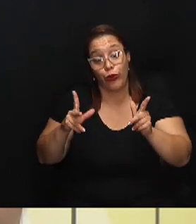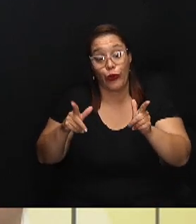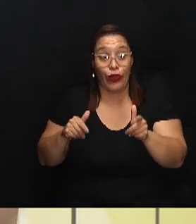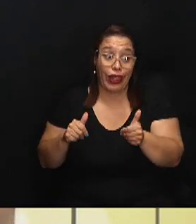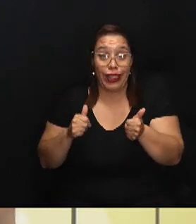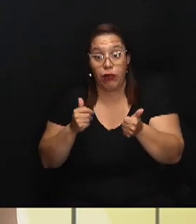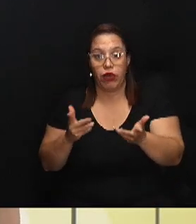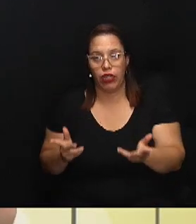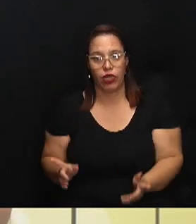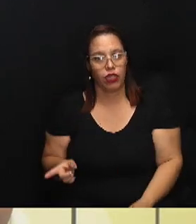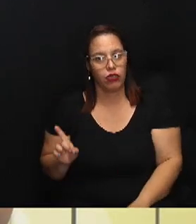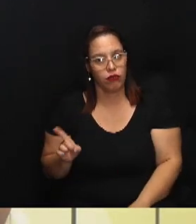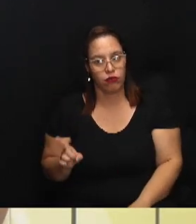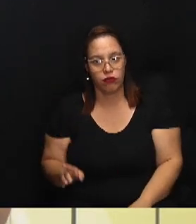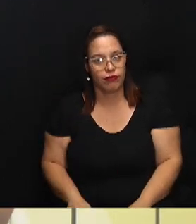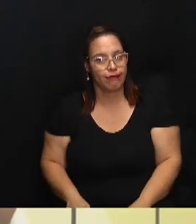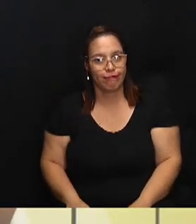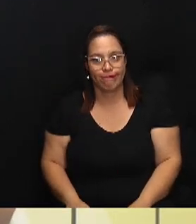pode acontecer.